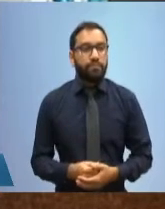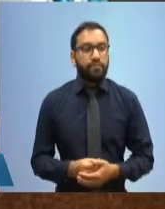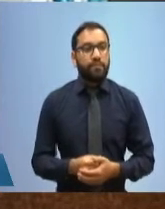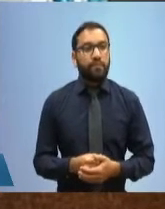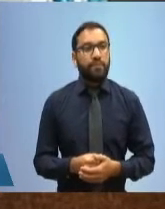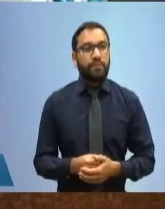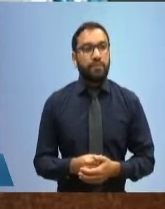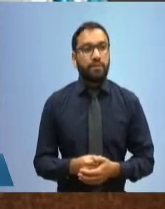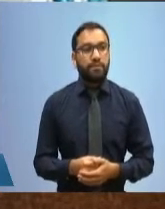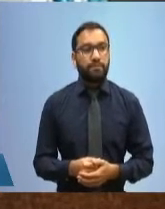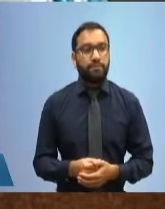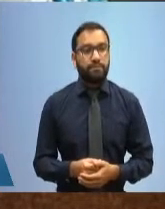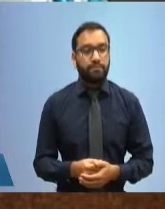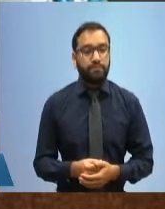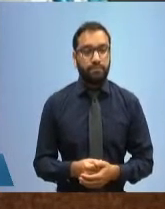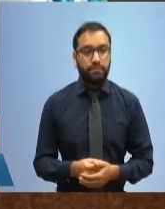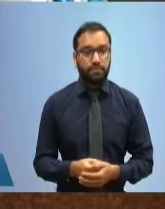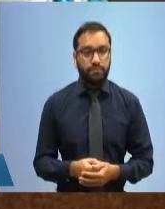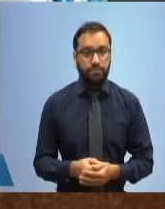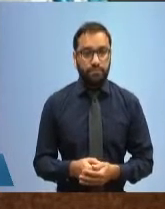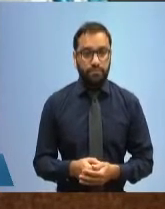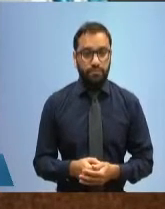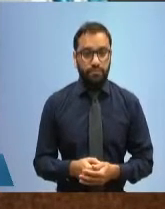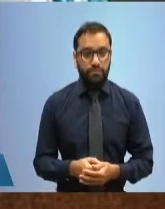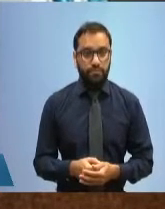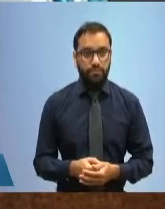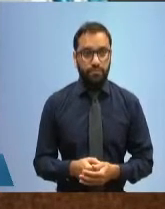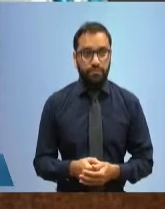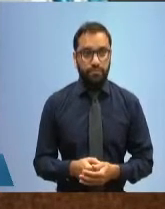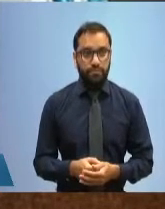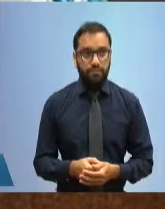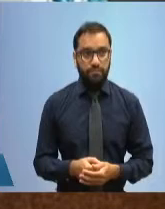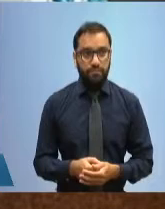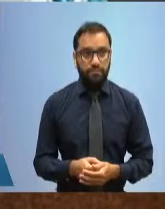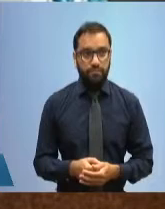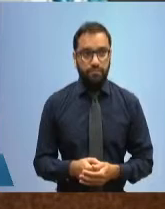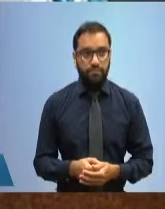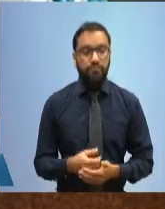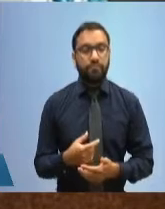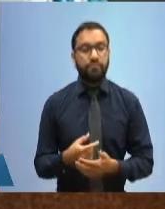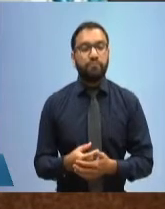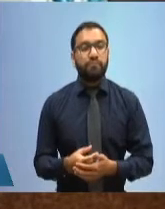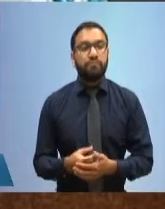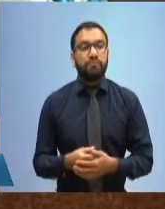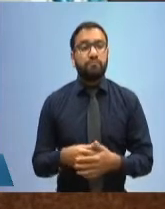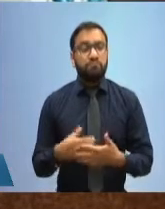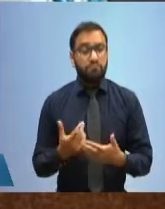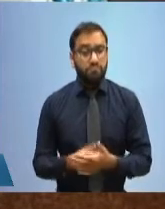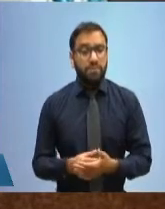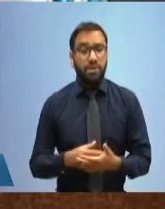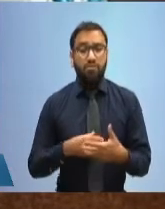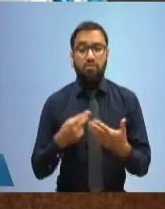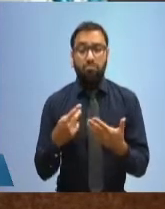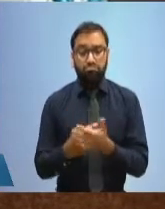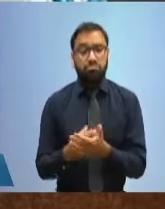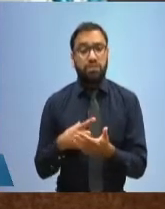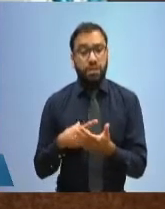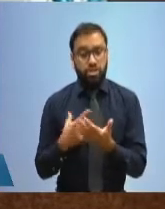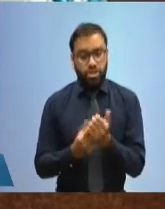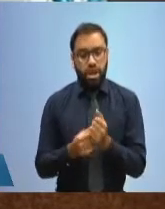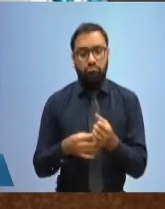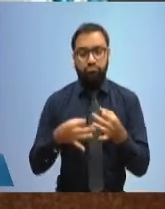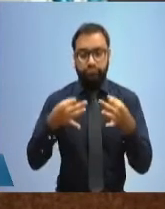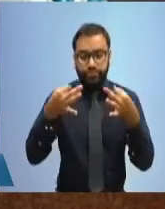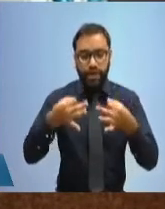prefeitura municipal é decretado através de um instrumento legal para fazer esse trabalho e até hoje o prefeito gelo e não conseguiu